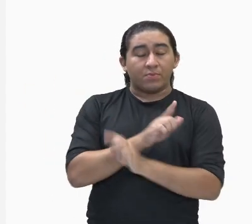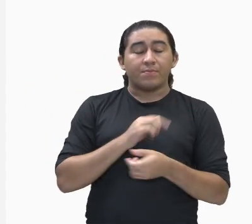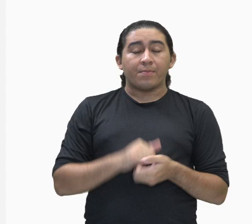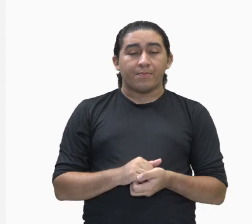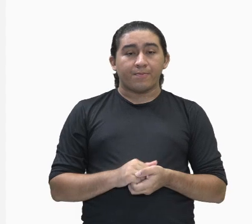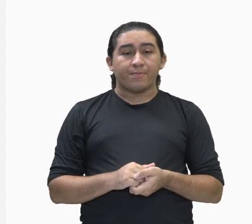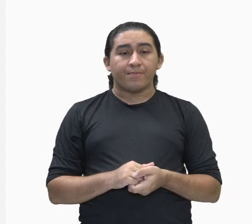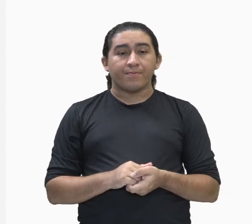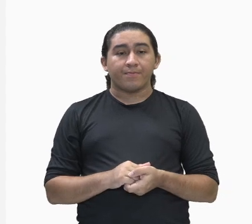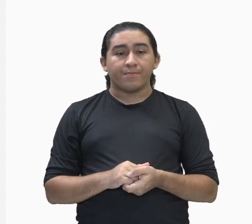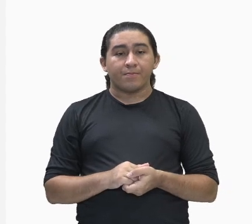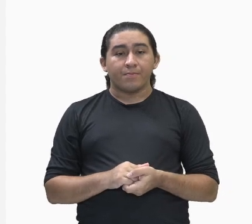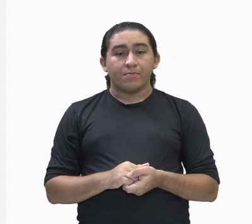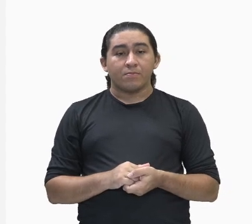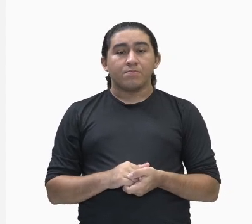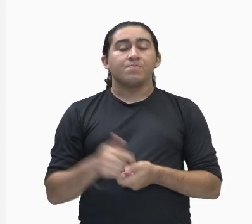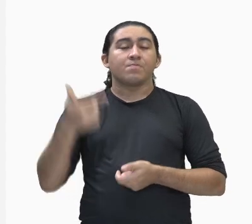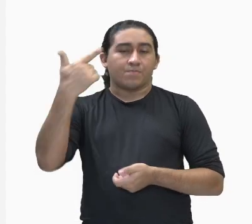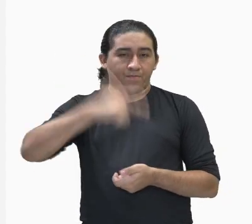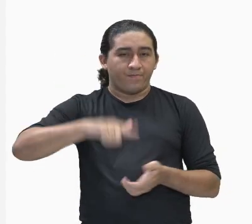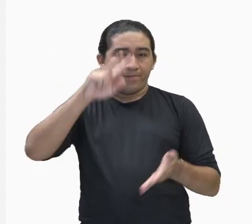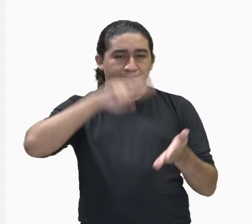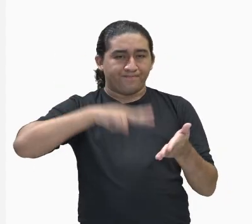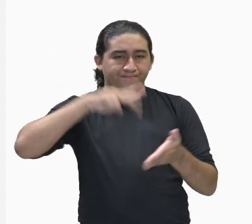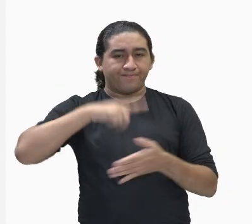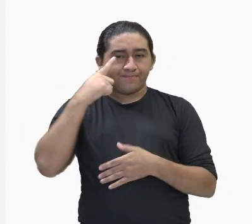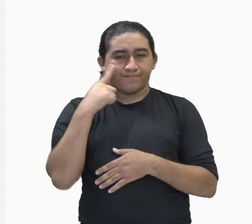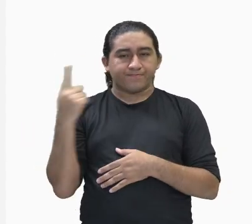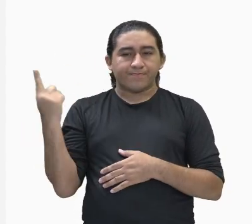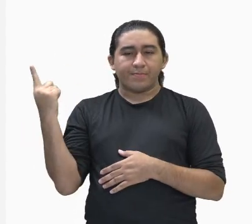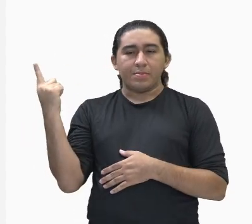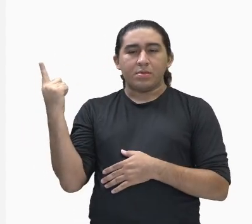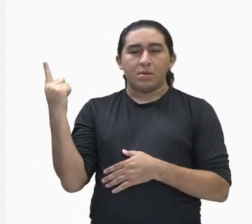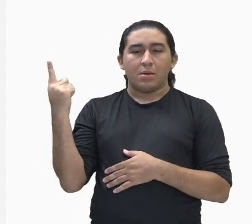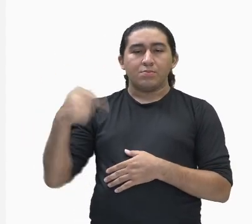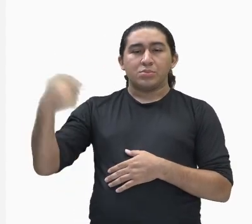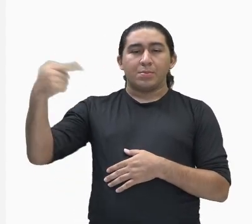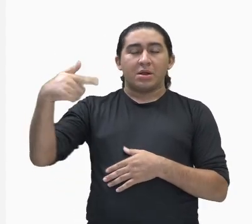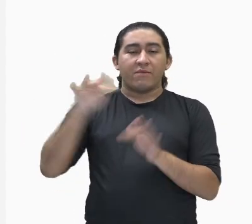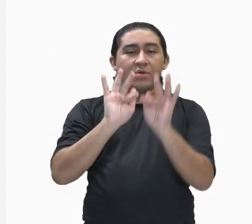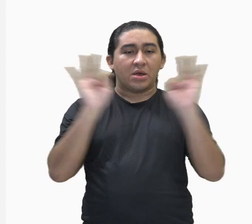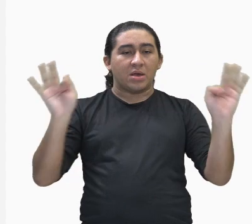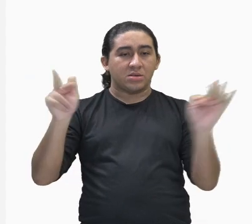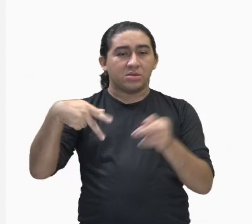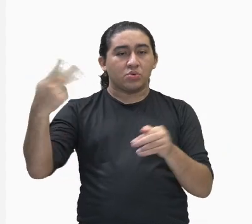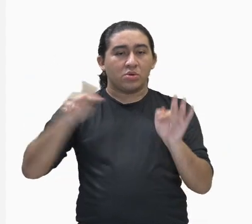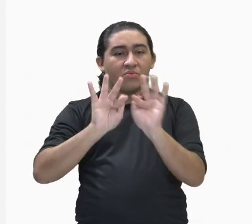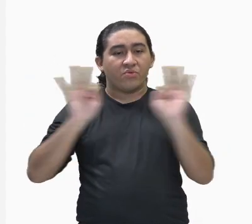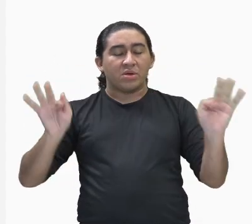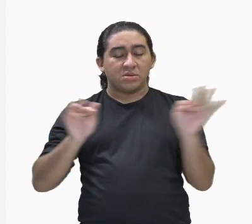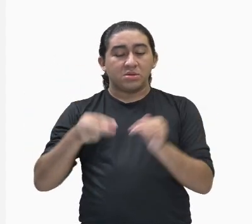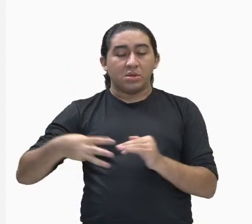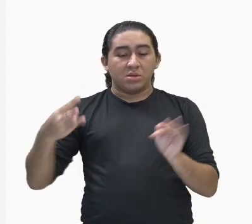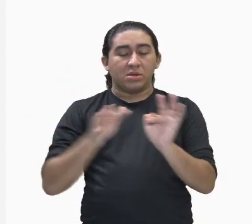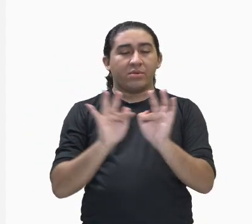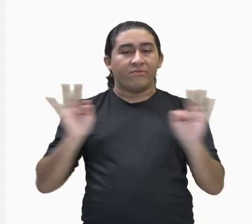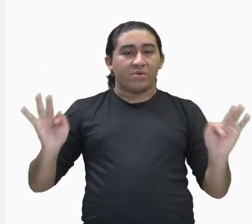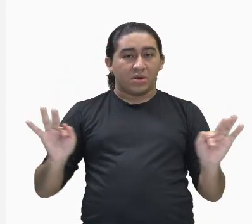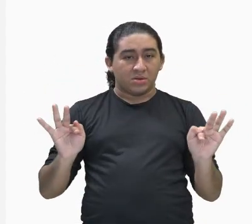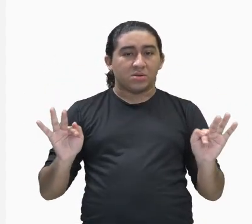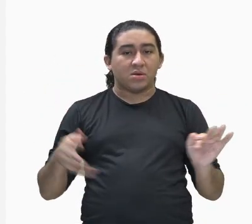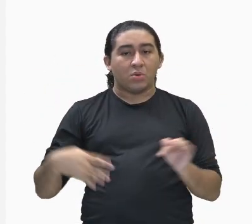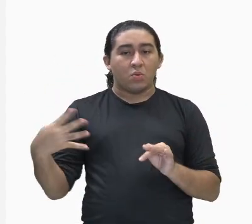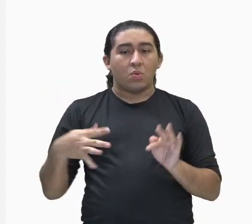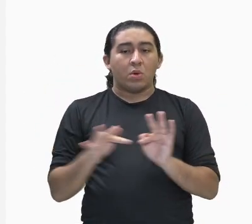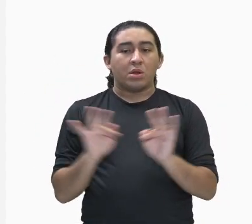short. O antônimo de new vai ser old. O antônimo de near vai ser far,